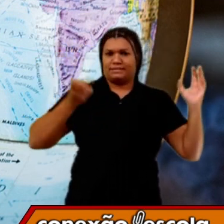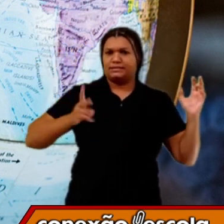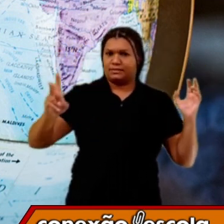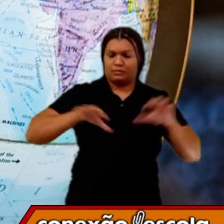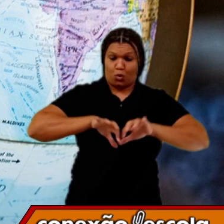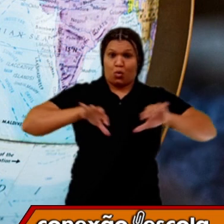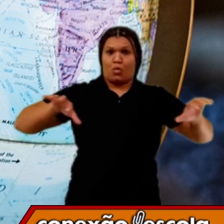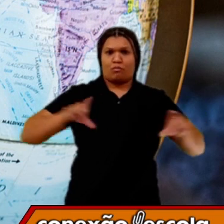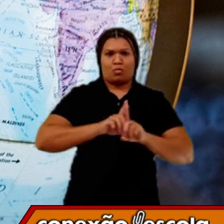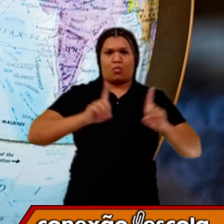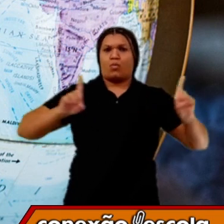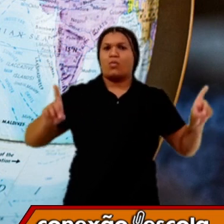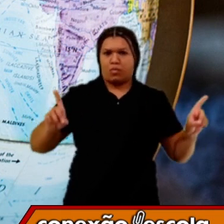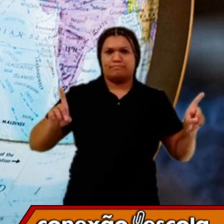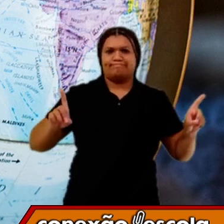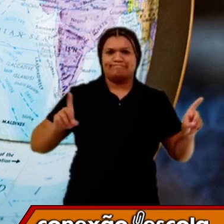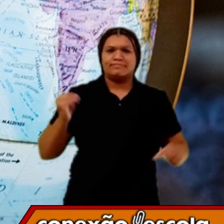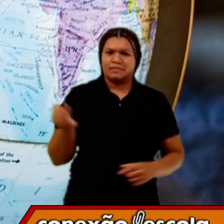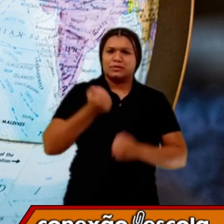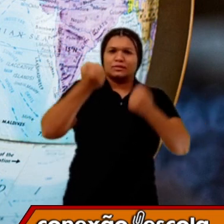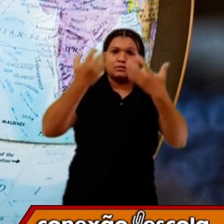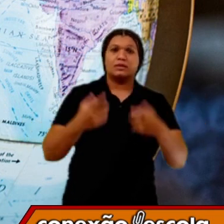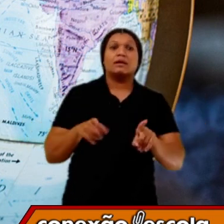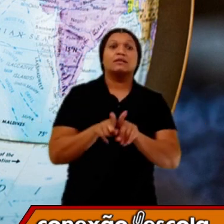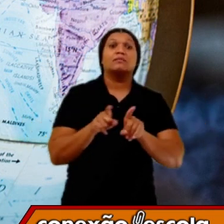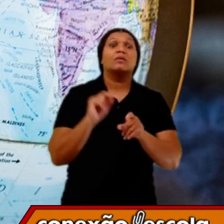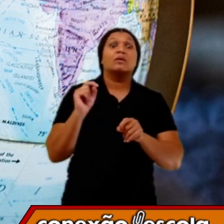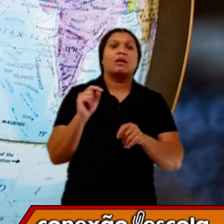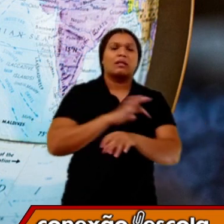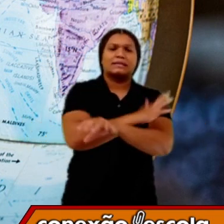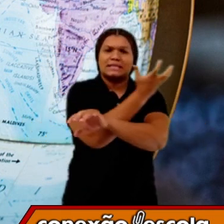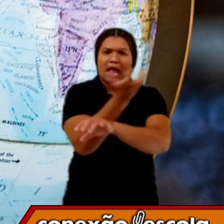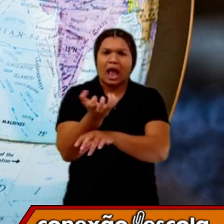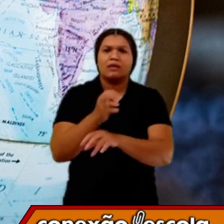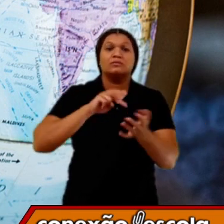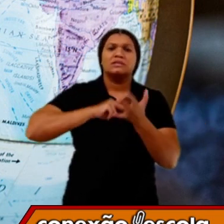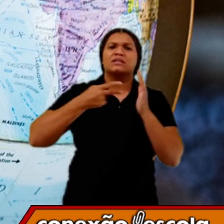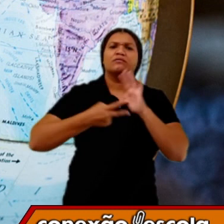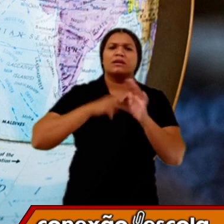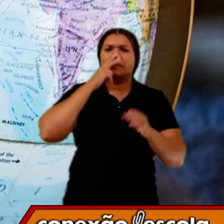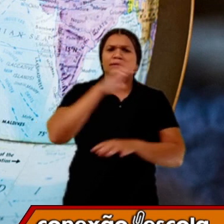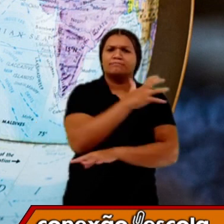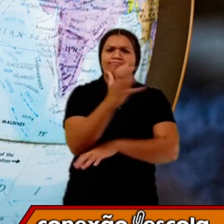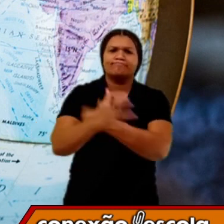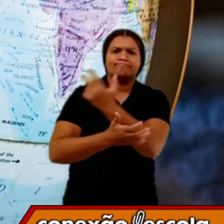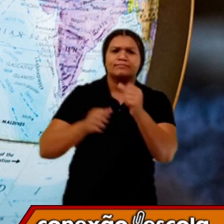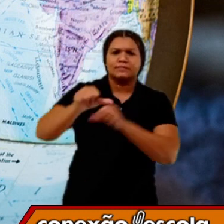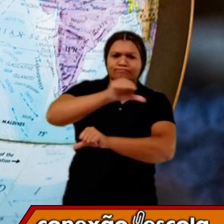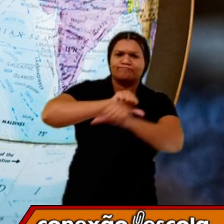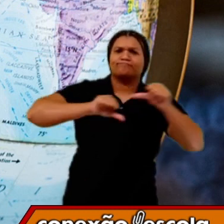ressaltar que o cerrado é conhecido como floresta ao avesso, porque as nossas árvores podem